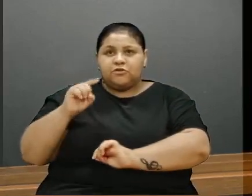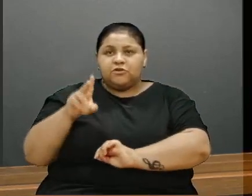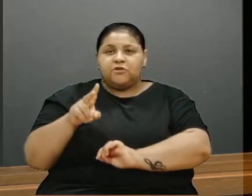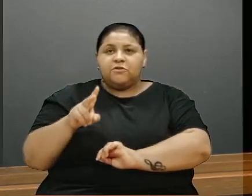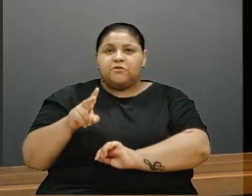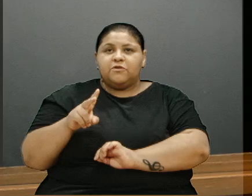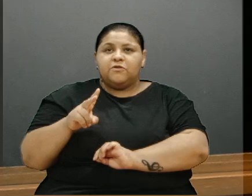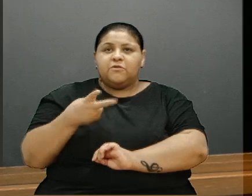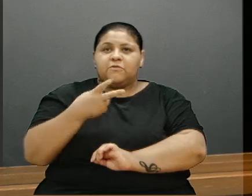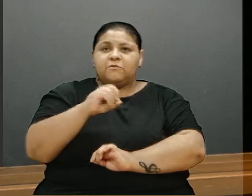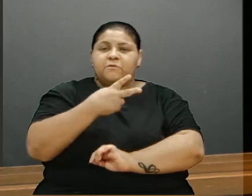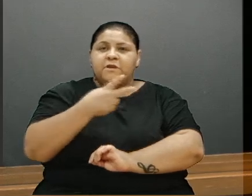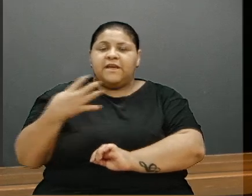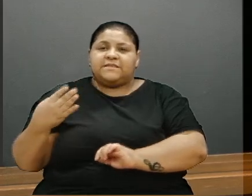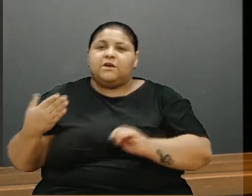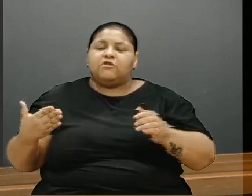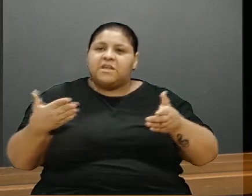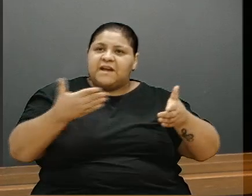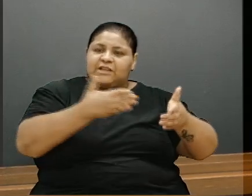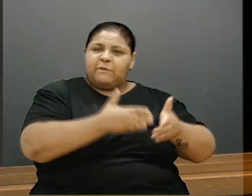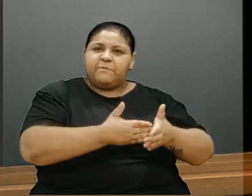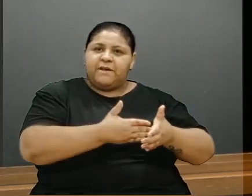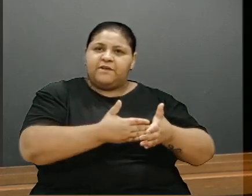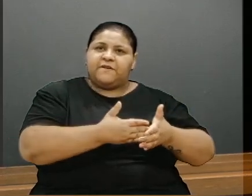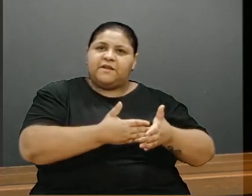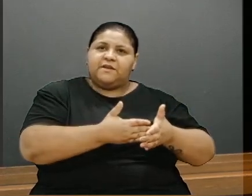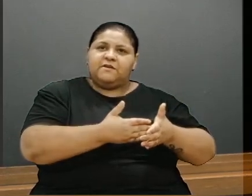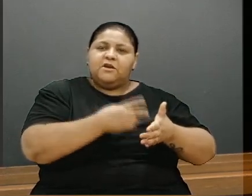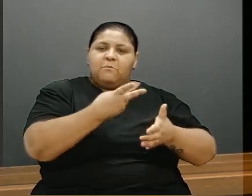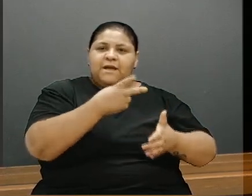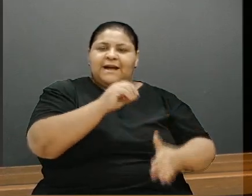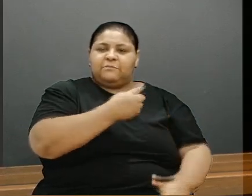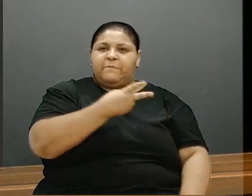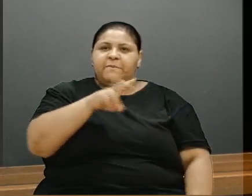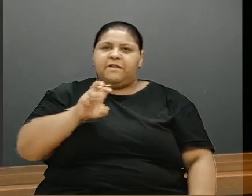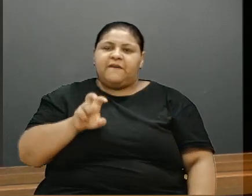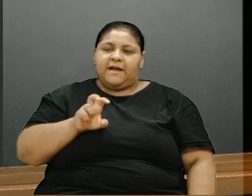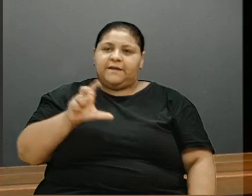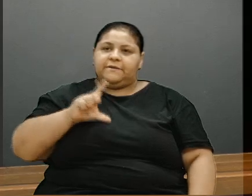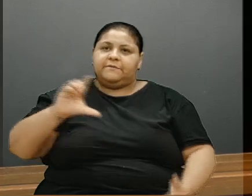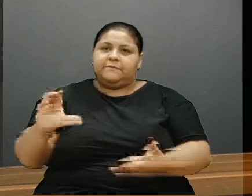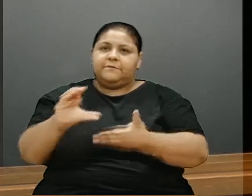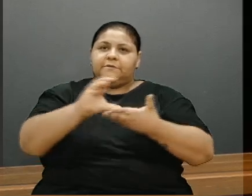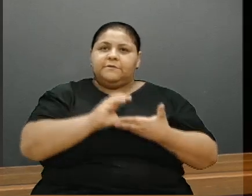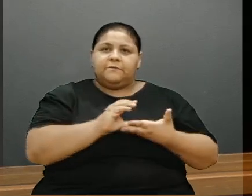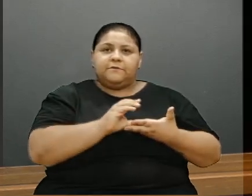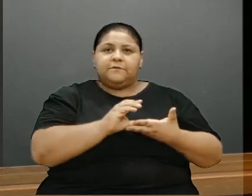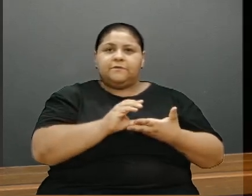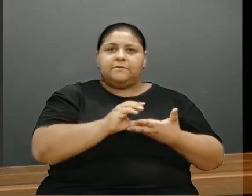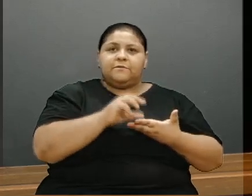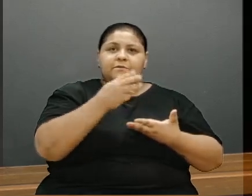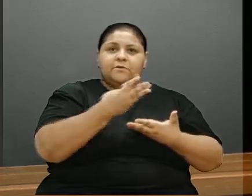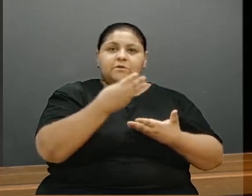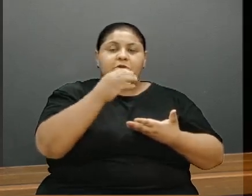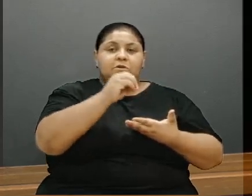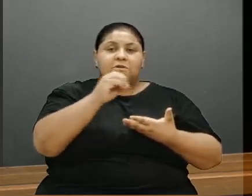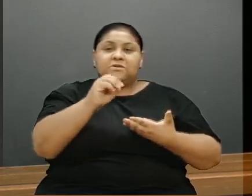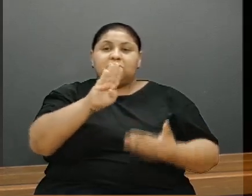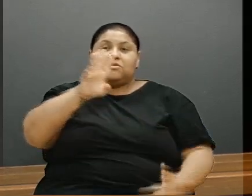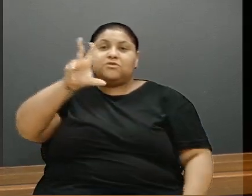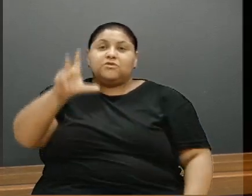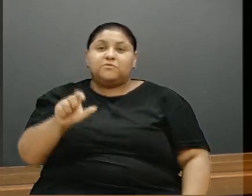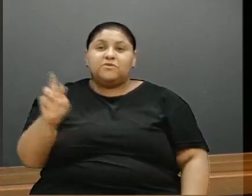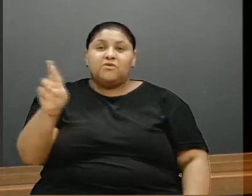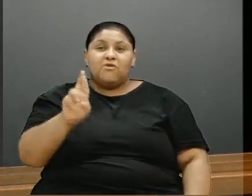anos de 2024 até o ano de 2026, nós vamos ter um investimento de 300 bilhões de reais na